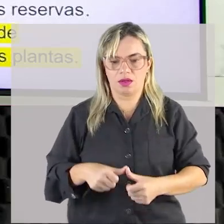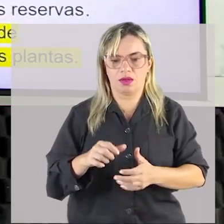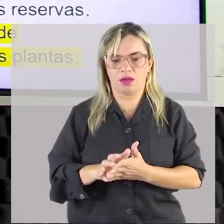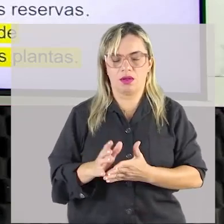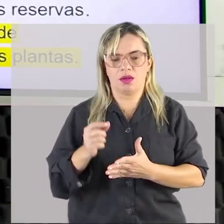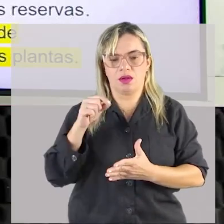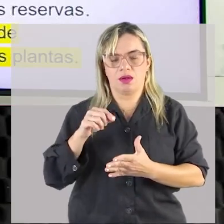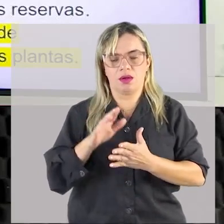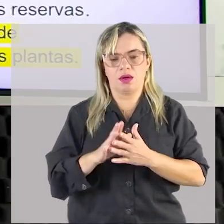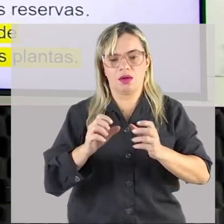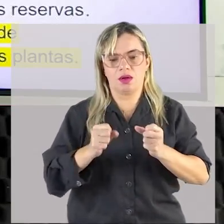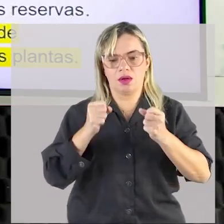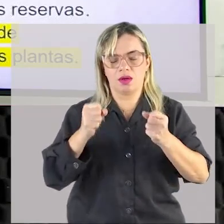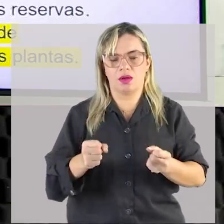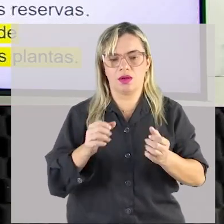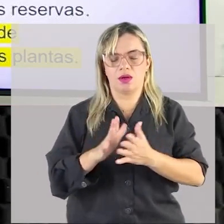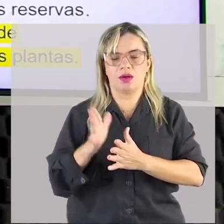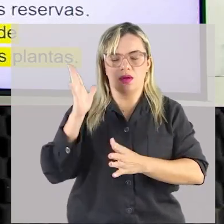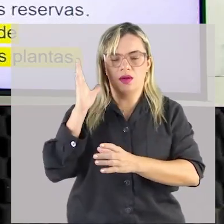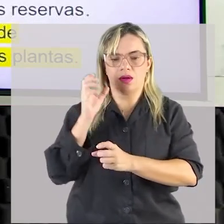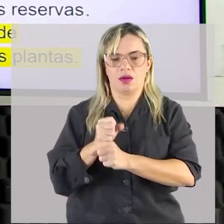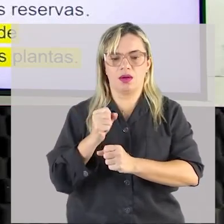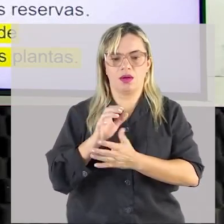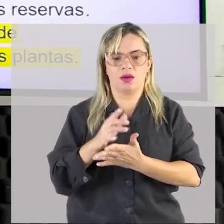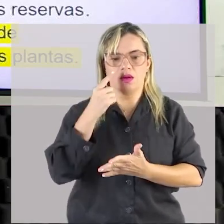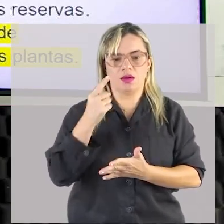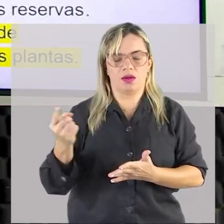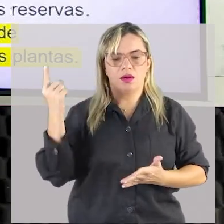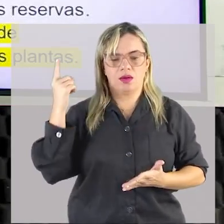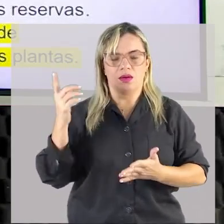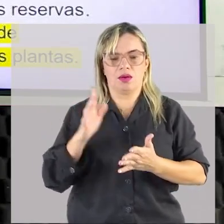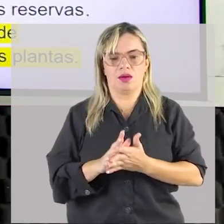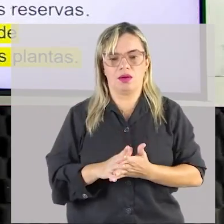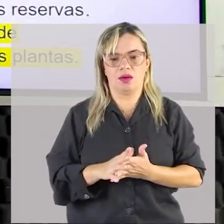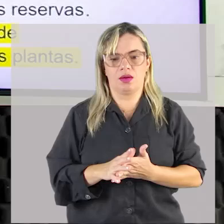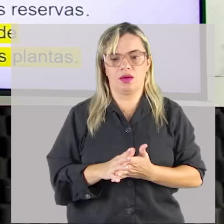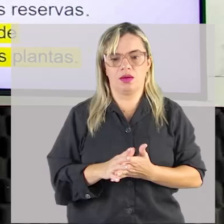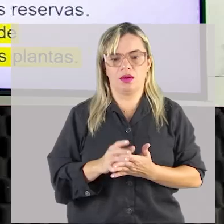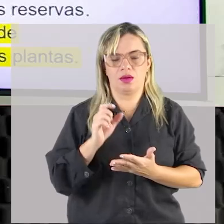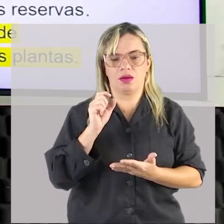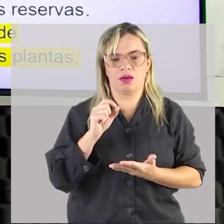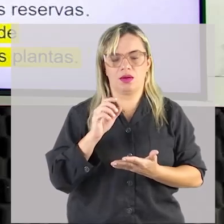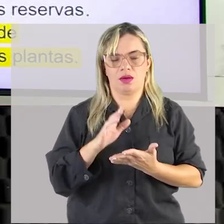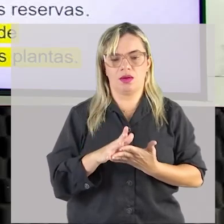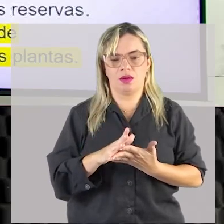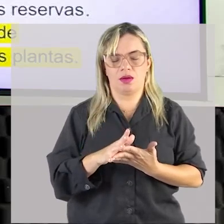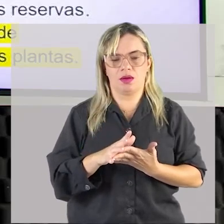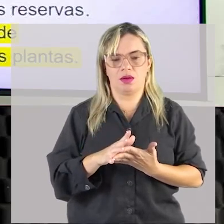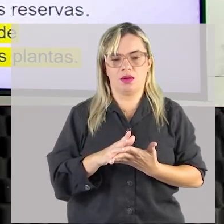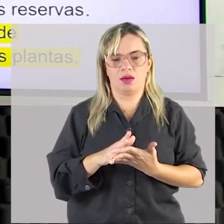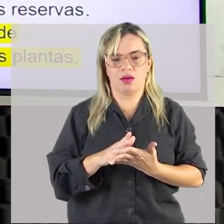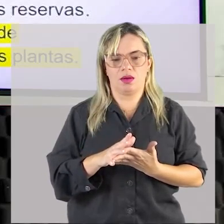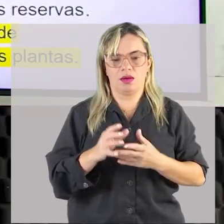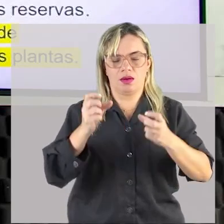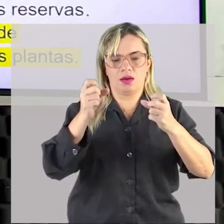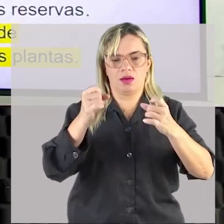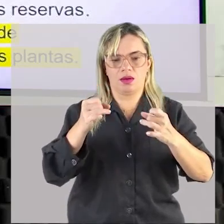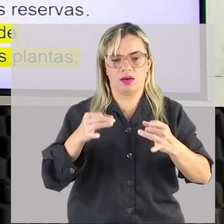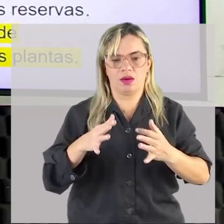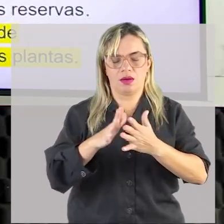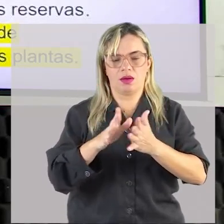pode até rever, né, lá na figura inicial da questão, né,